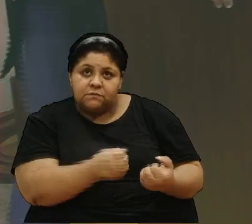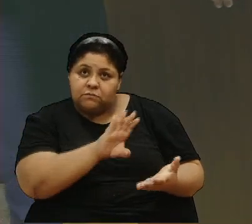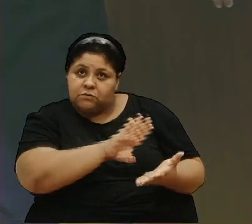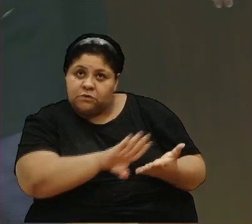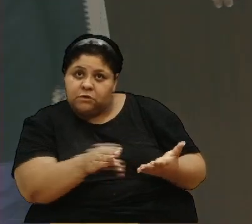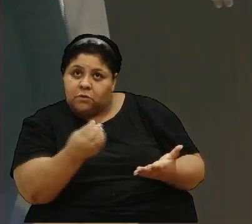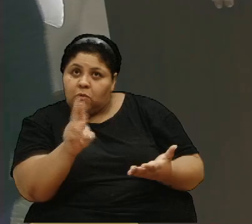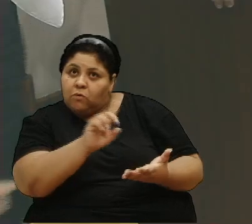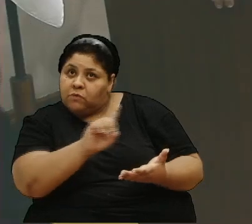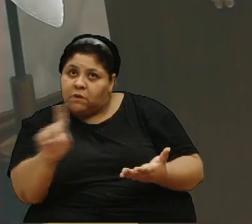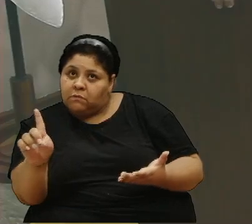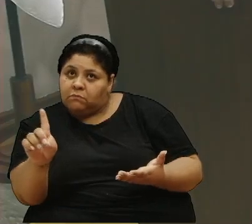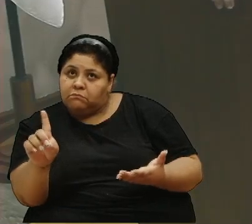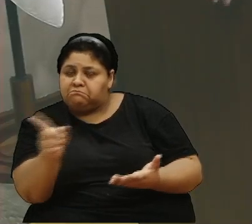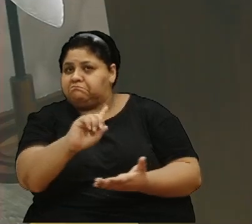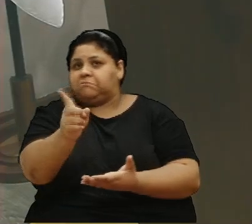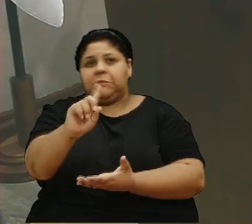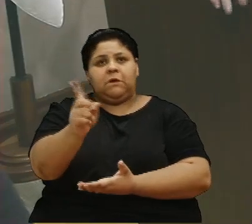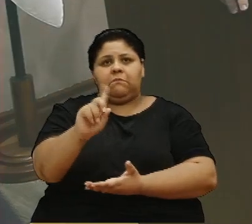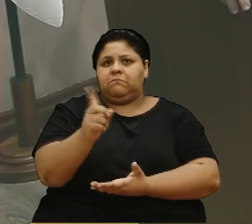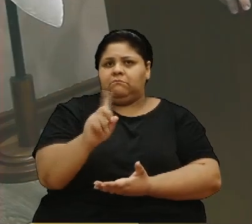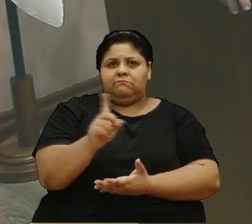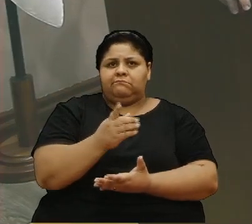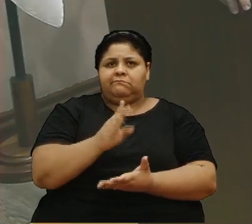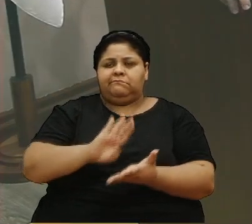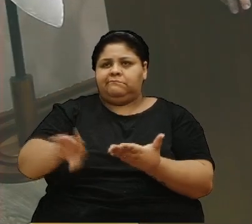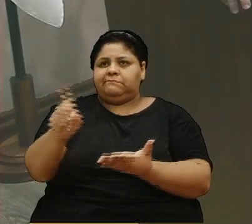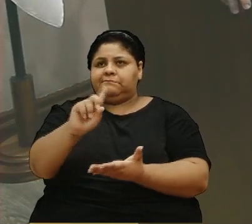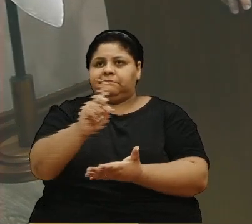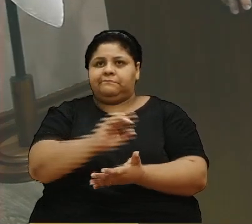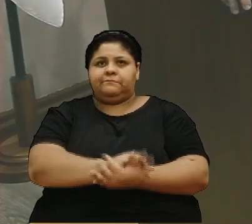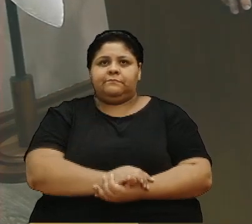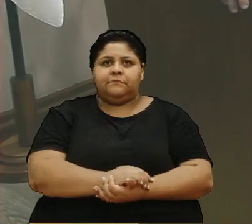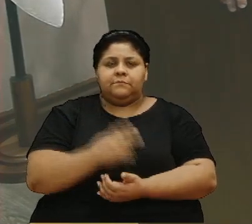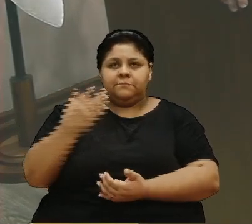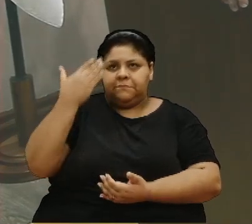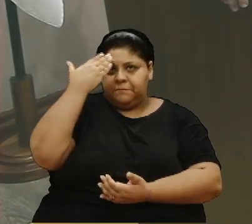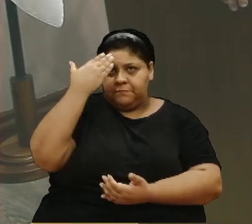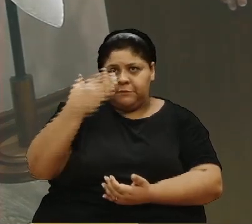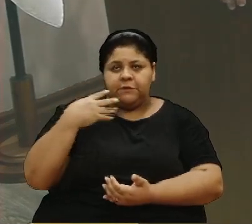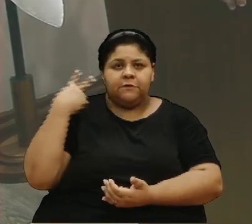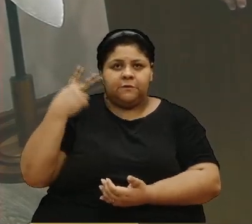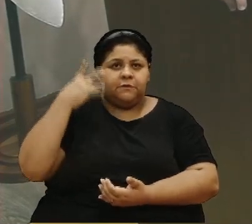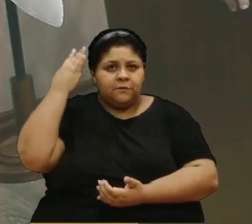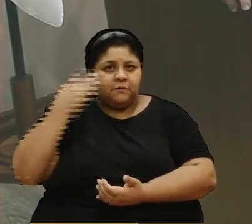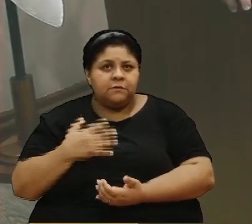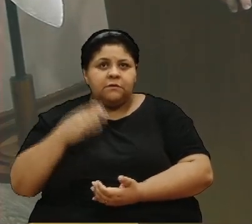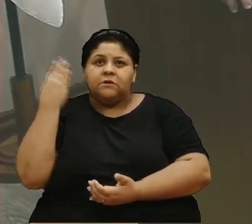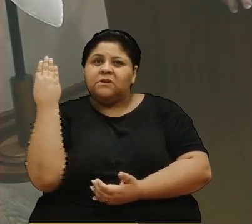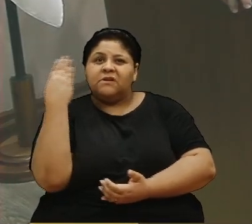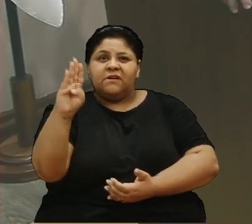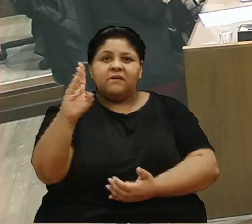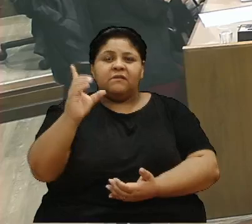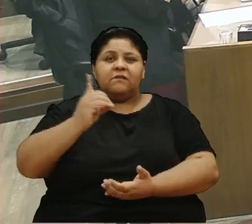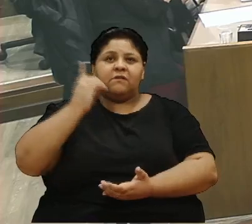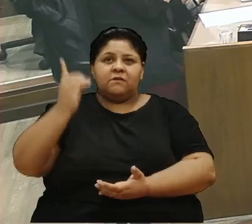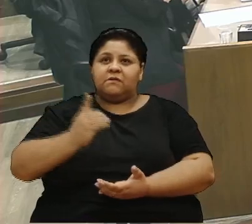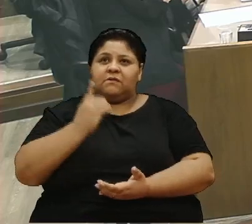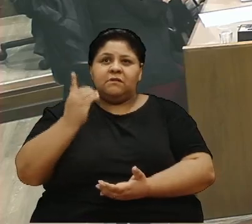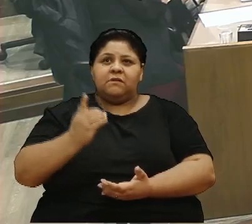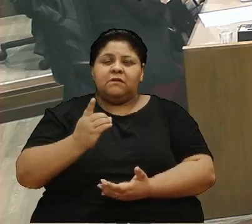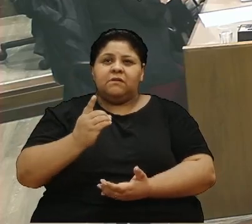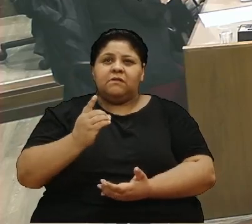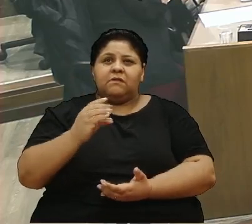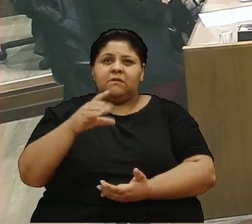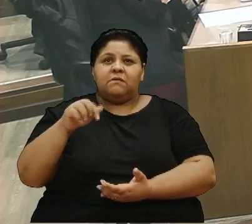ou não retira? Capaz, não retira. Obrigado, vereadora Daiane Mello. E a traição do deputado Carlos Burgo, eu não entendi. Eu tinha